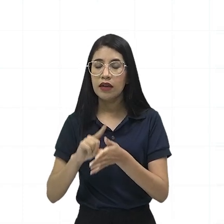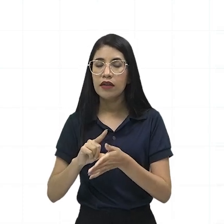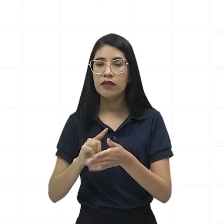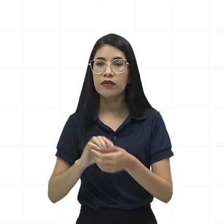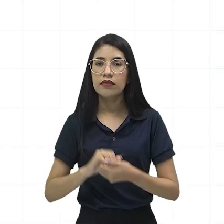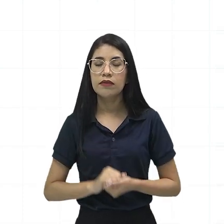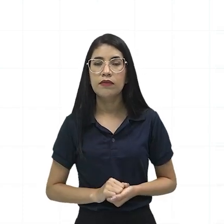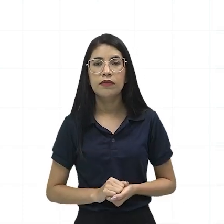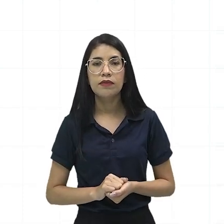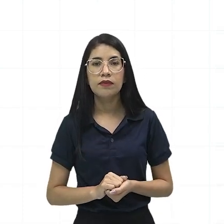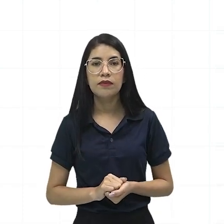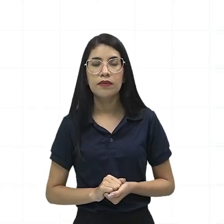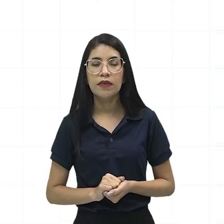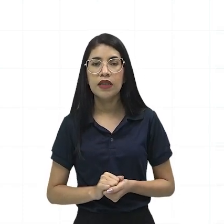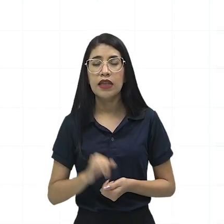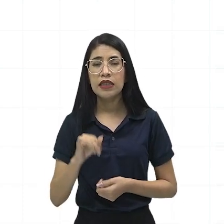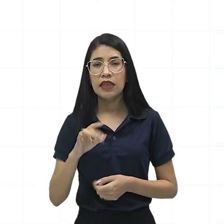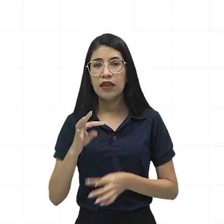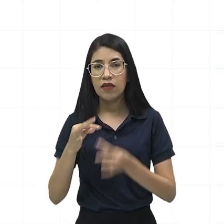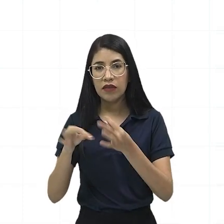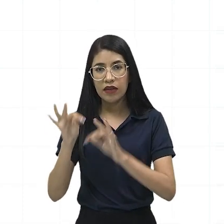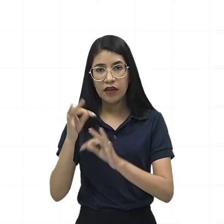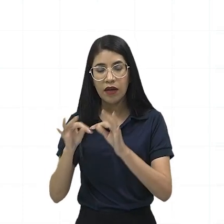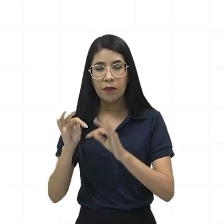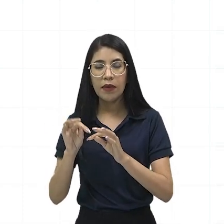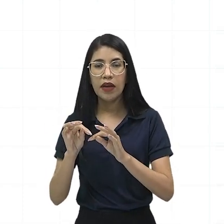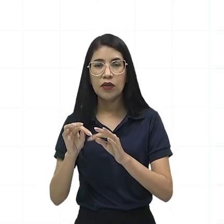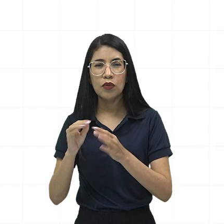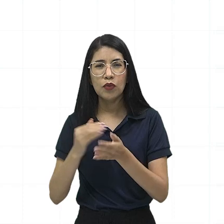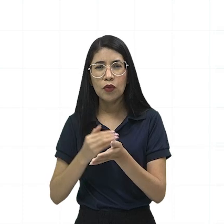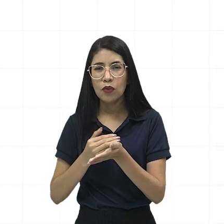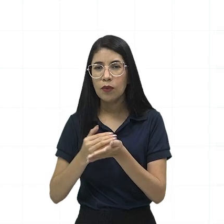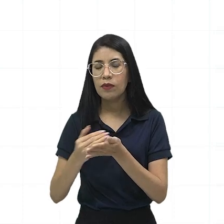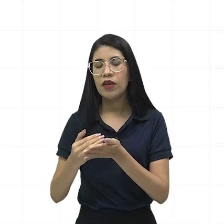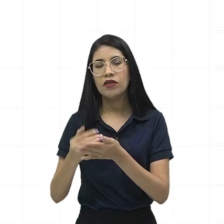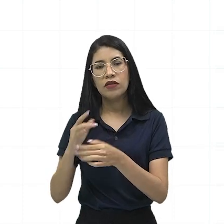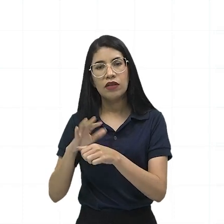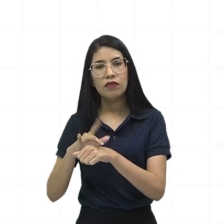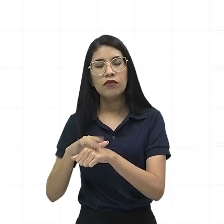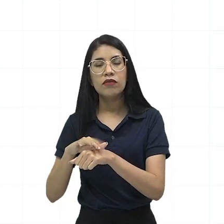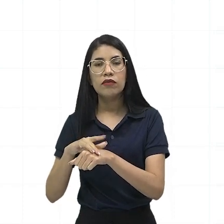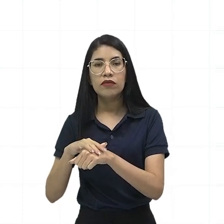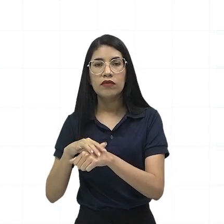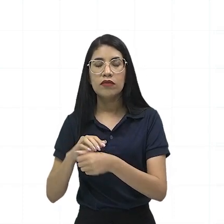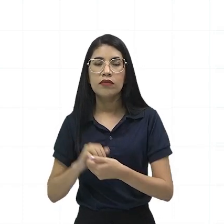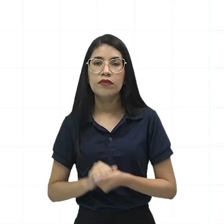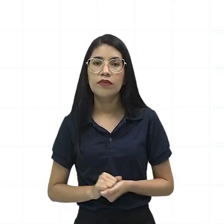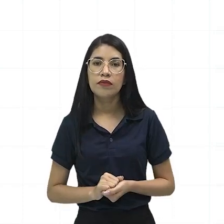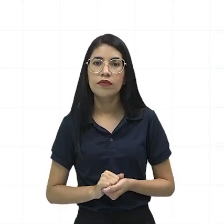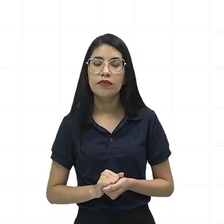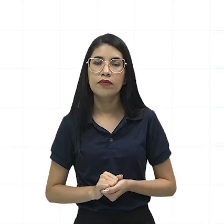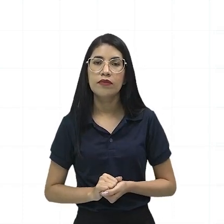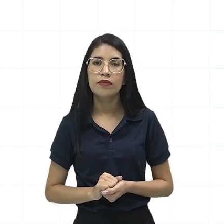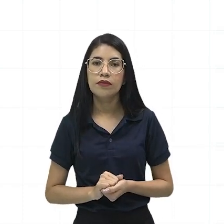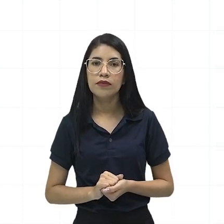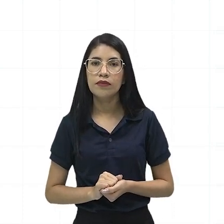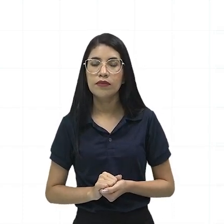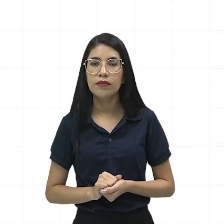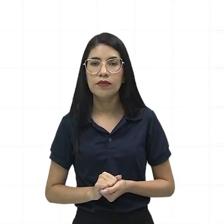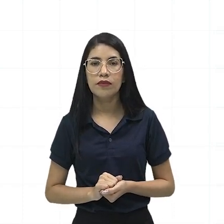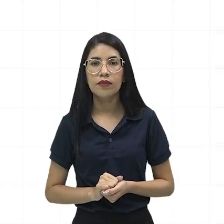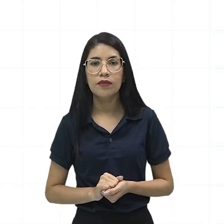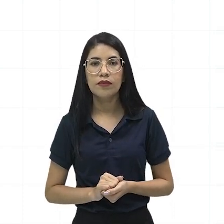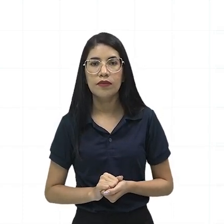forma adequada. Quando o tratamento é realizado no início, tá, gente? Precocemente é quando é detectado no início